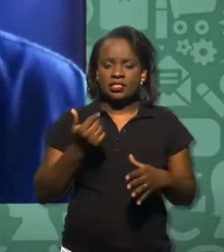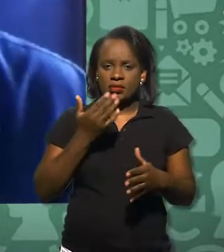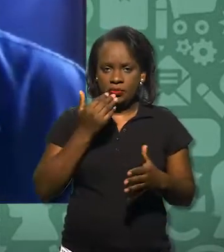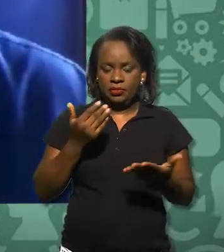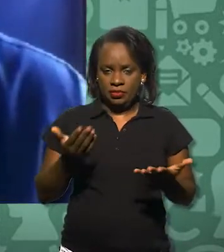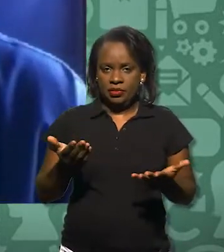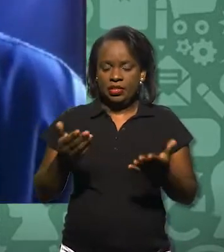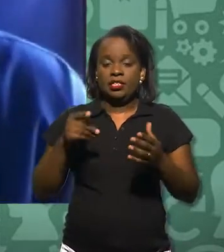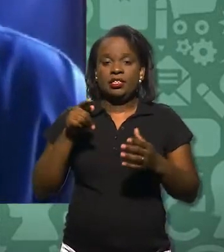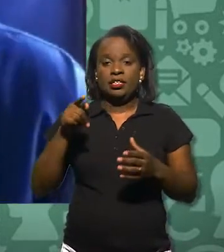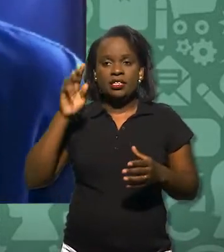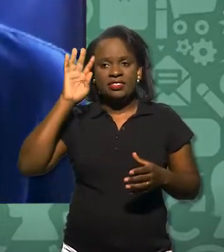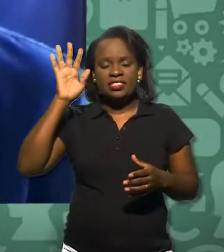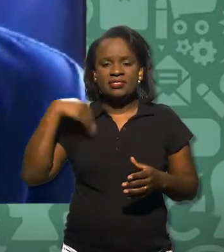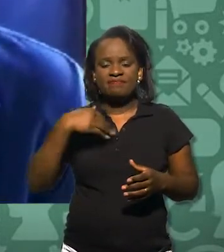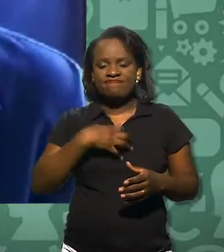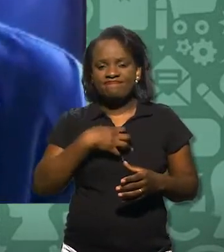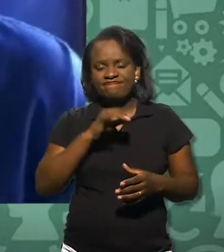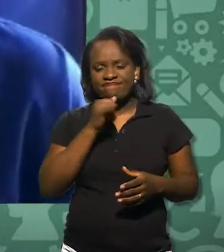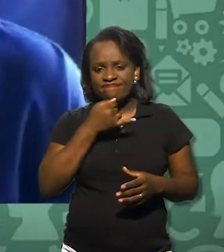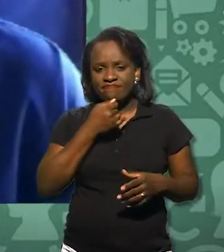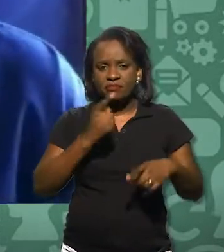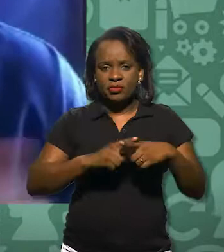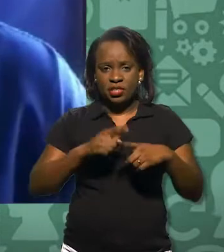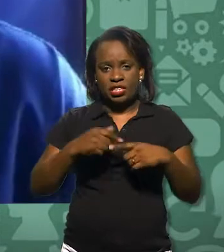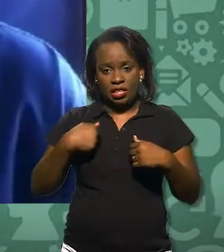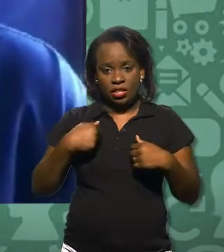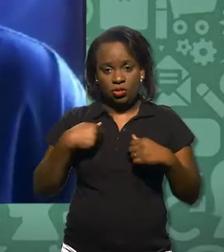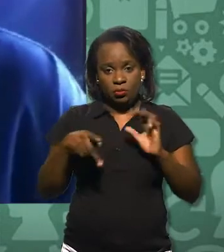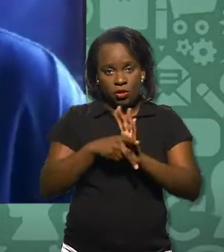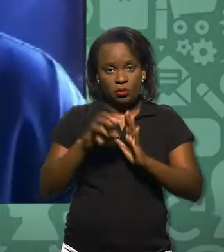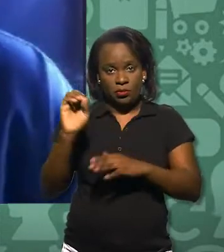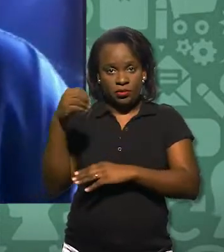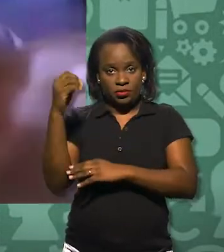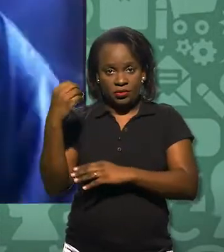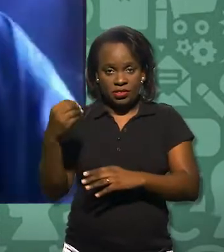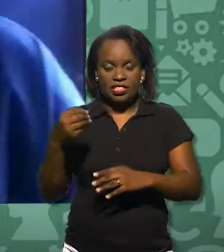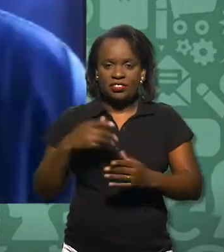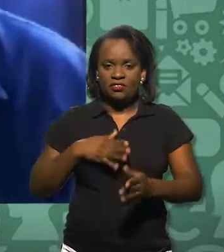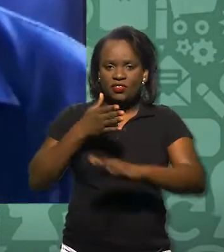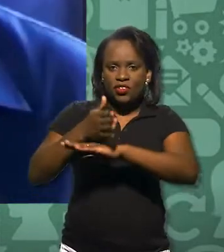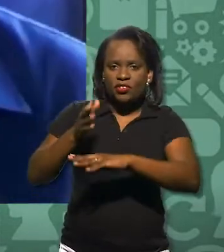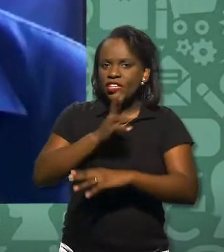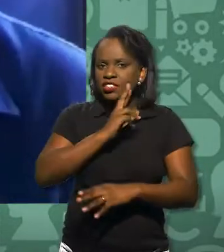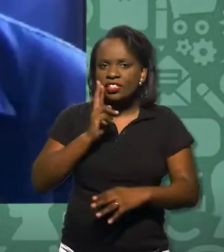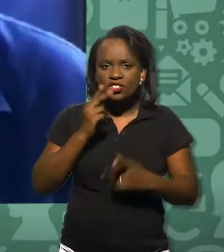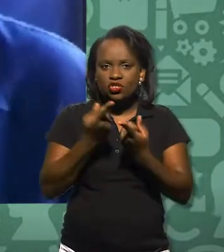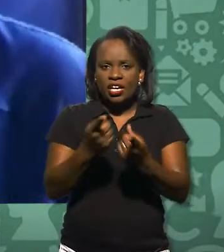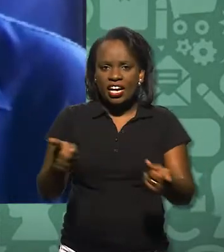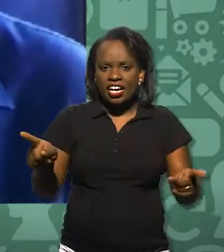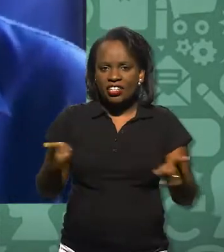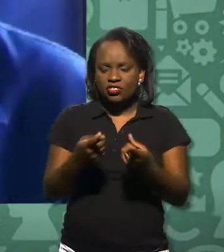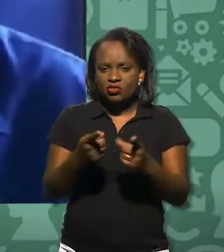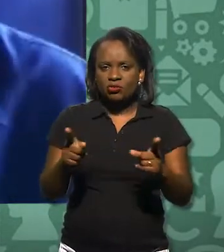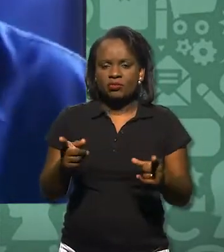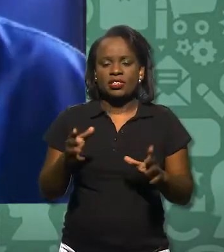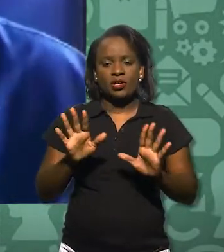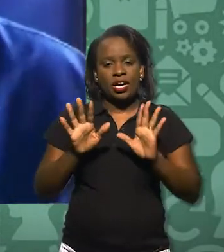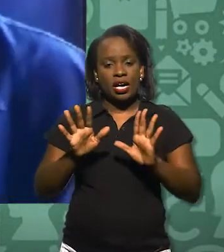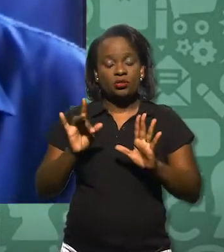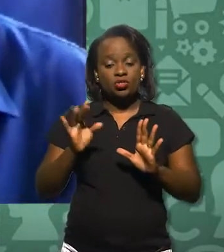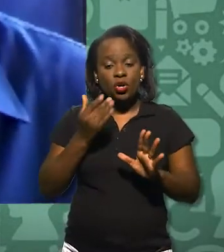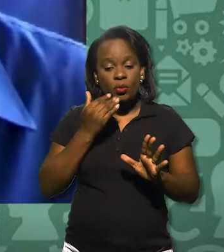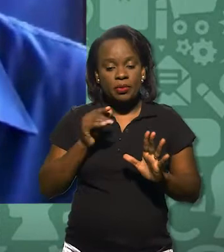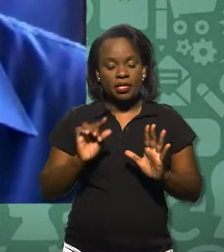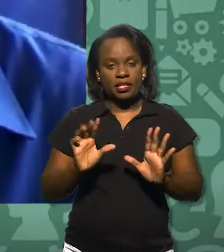de alimentação, às vezes eu fico triste, porque eu como gaúcho, sou frequentador de churrascaria. Eu chego lá e digo, calma,